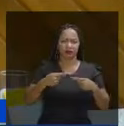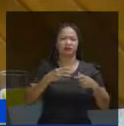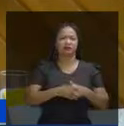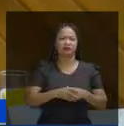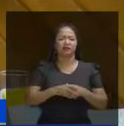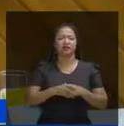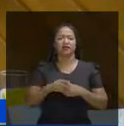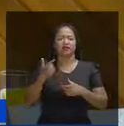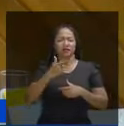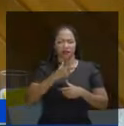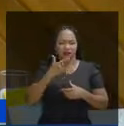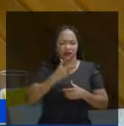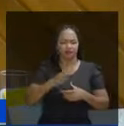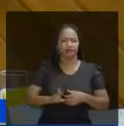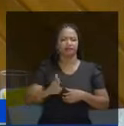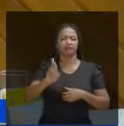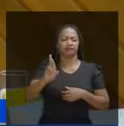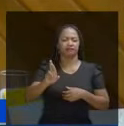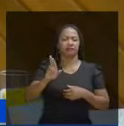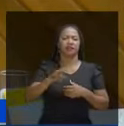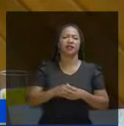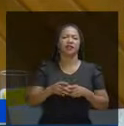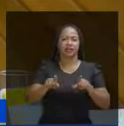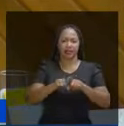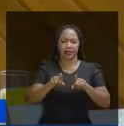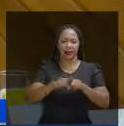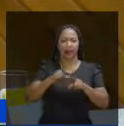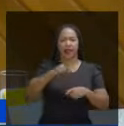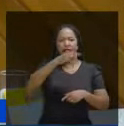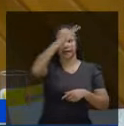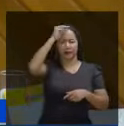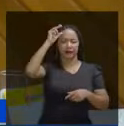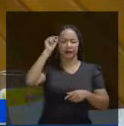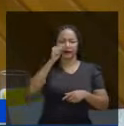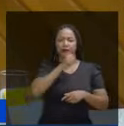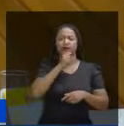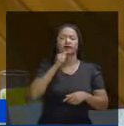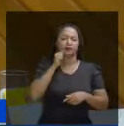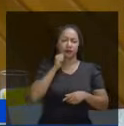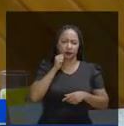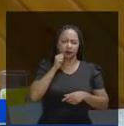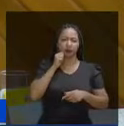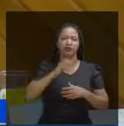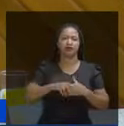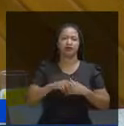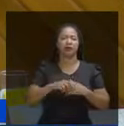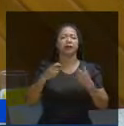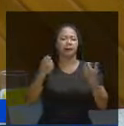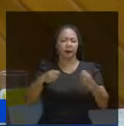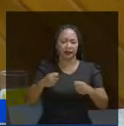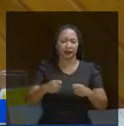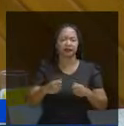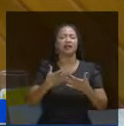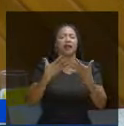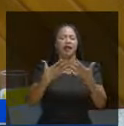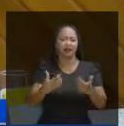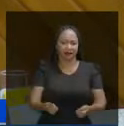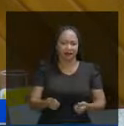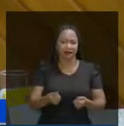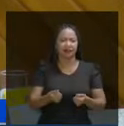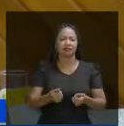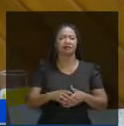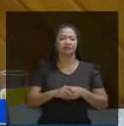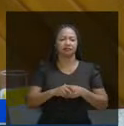tom irônico, dirigida ao representado, na condição de prefeito de Macapá, a qual, contudo, deve ser suportada em